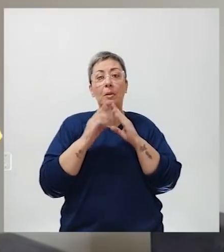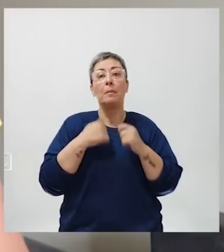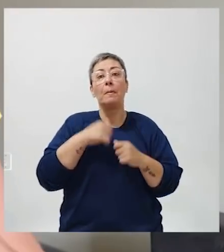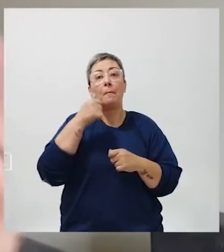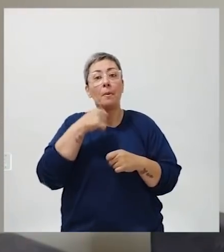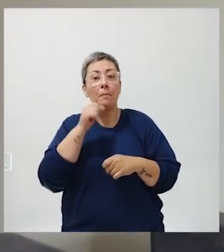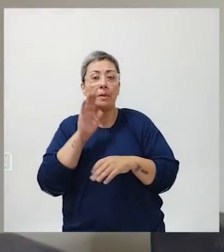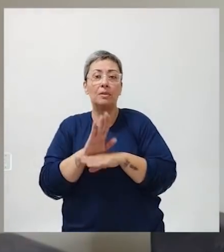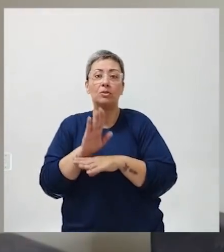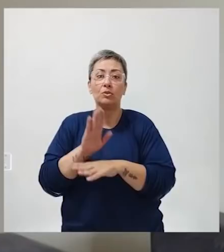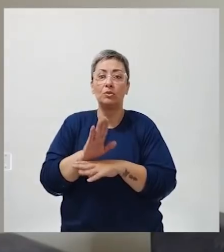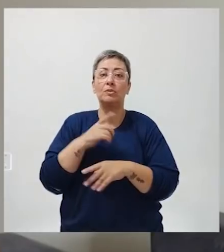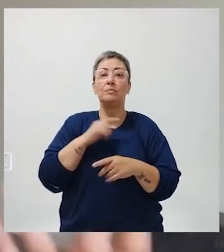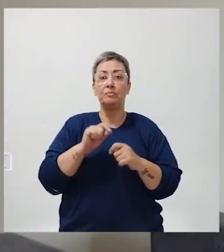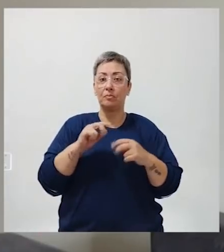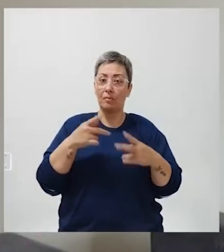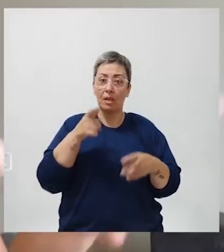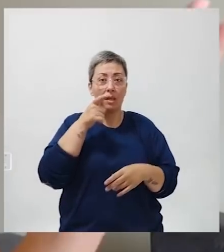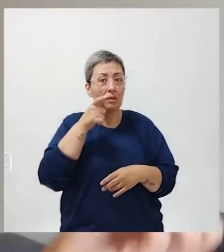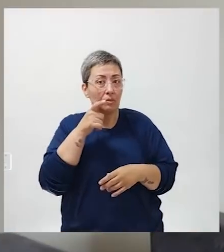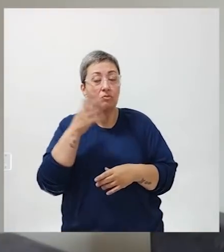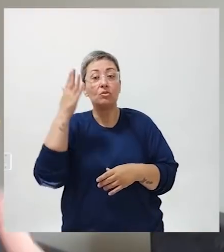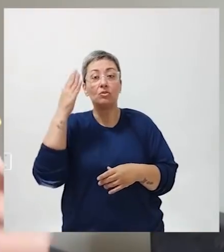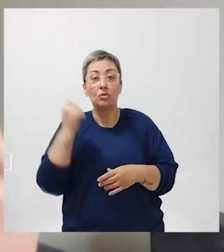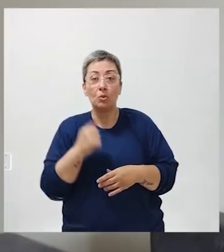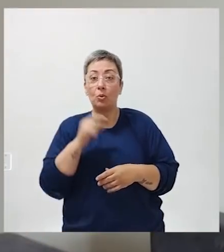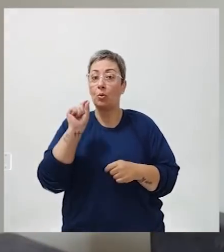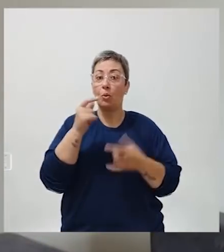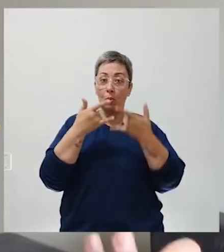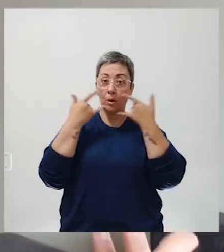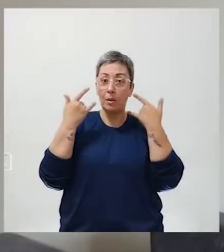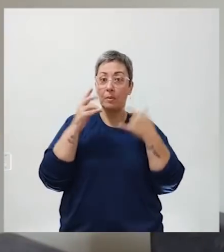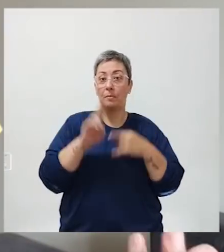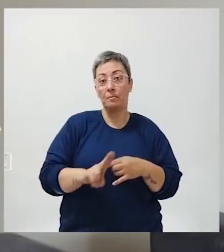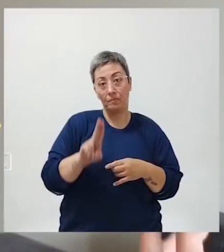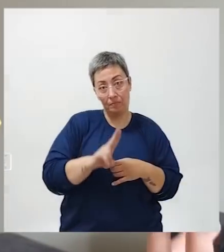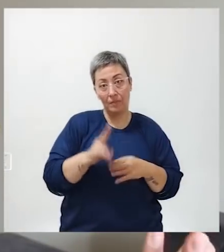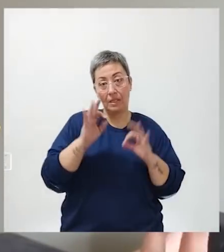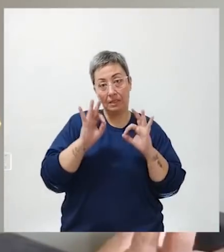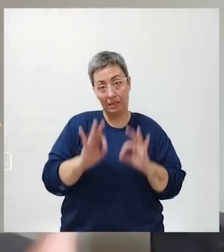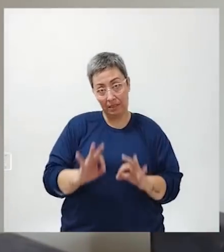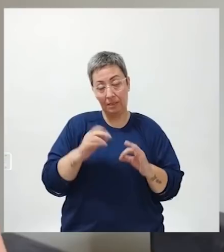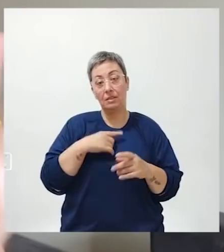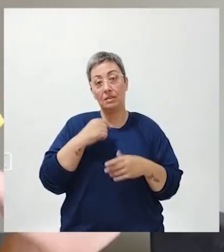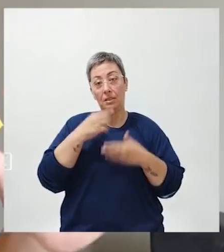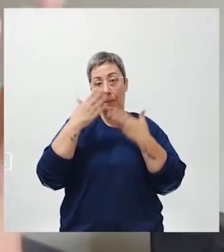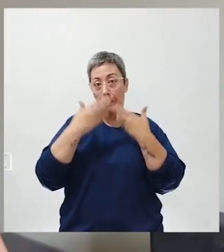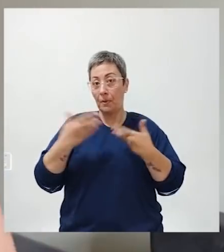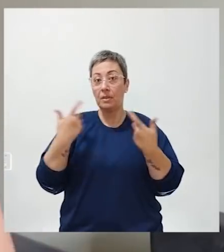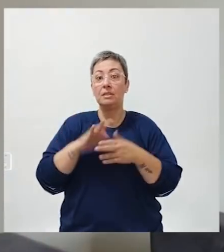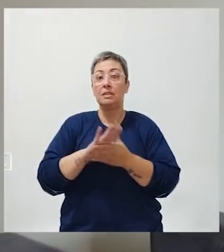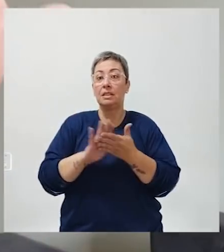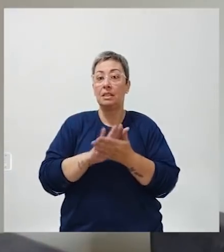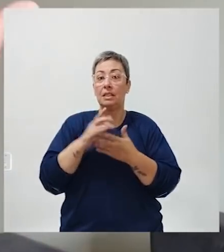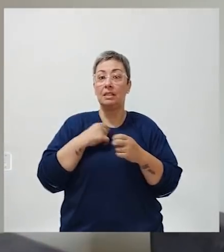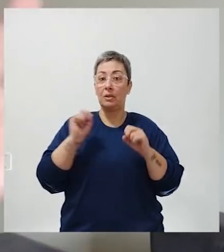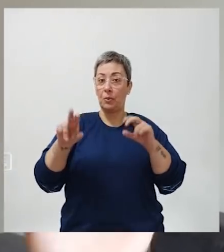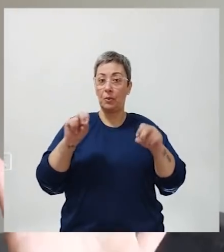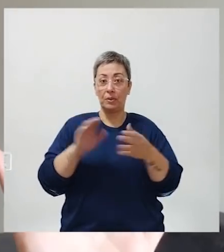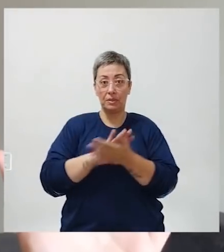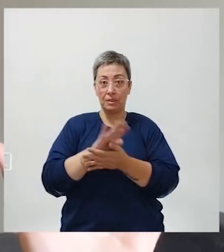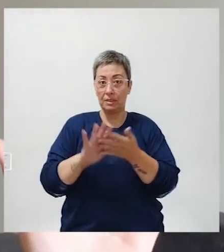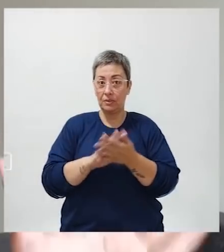Facebook. Fala para sua mamãe te ajudar a compartilhar, as crianças assistirem e saberem como que é que usa uma máscara certinho, sem deixar nada pra fora